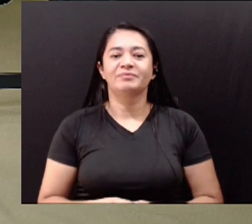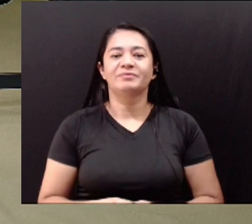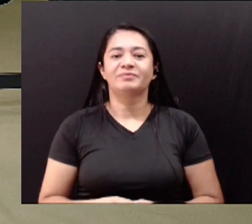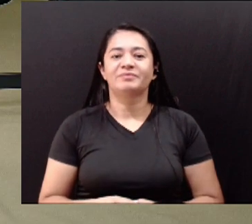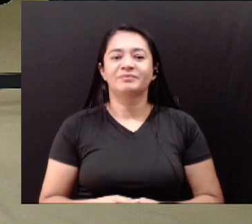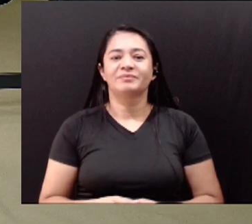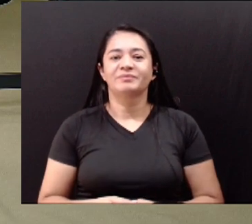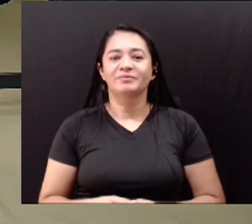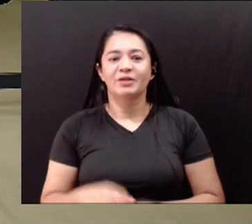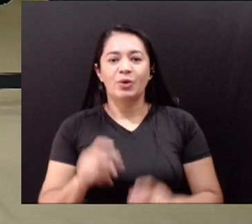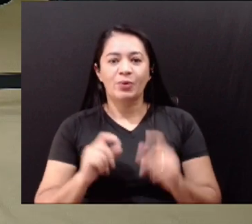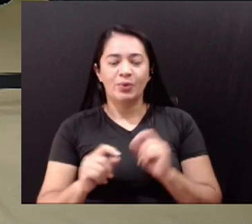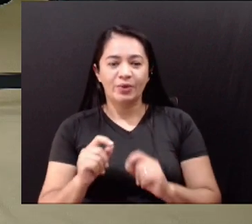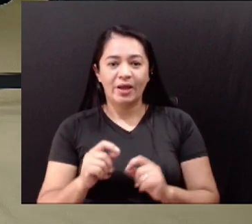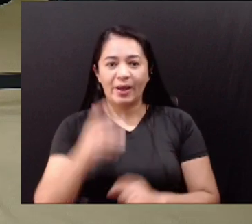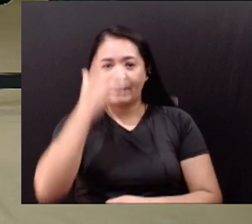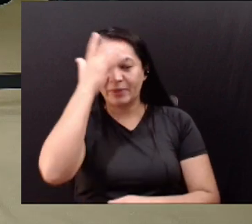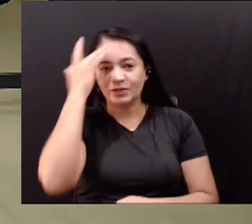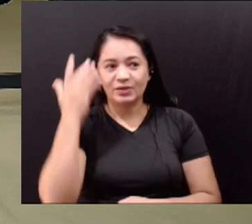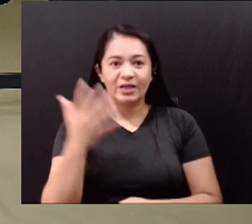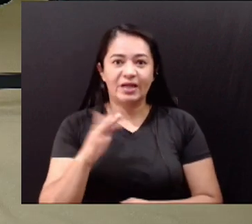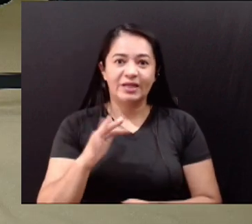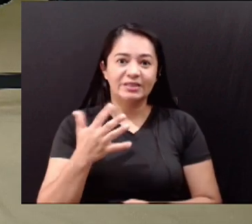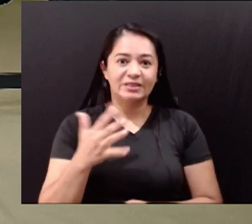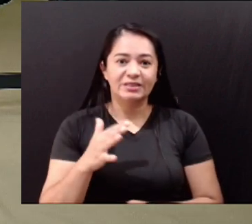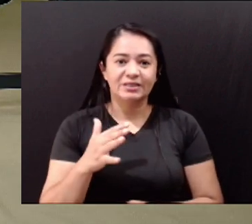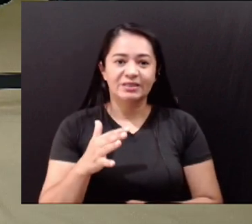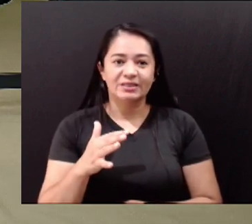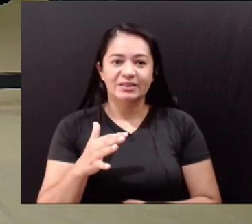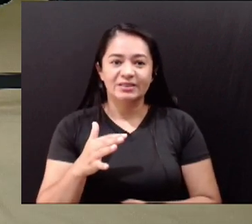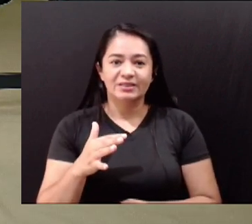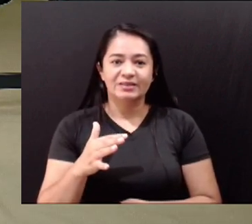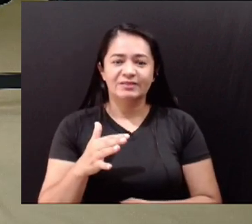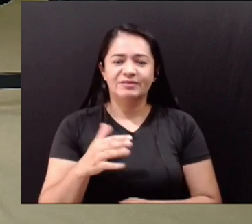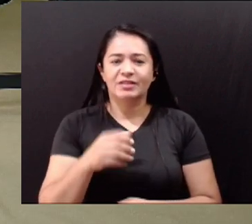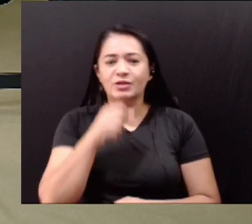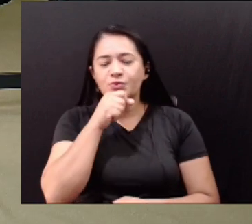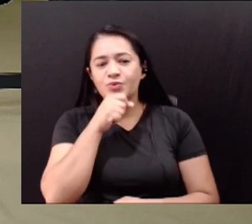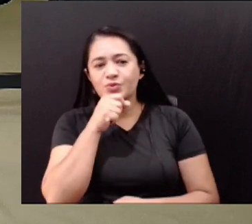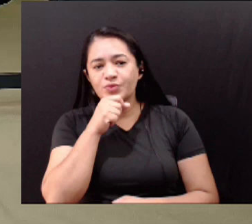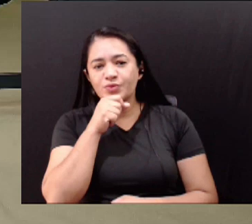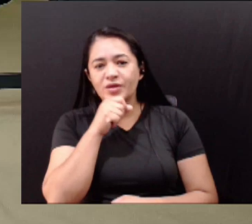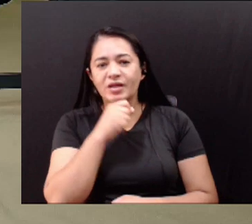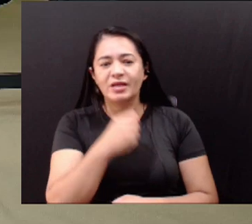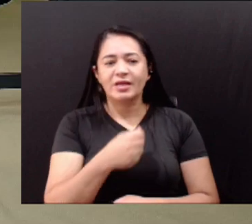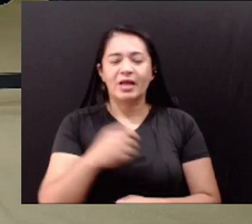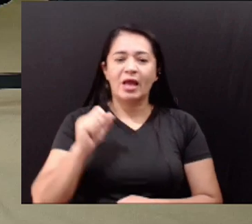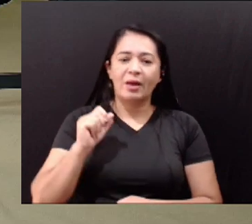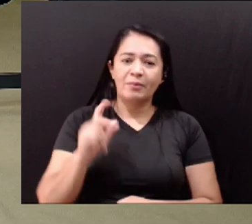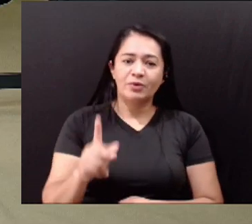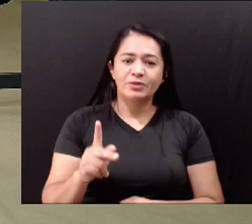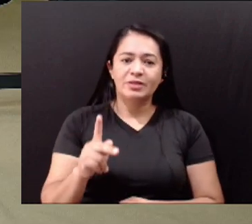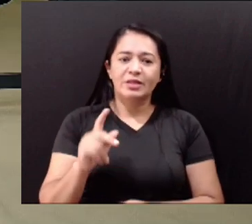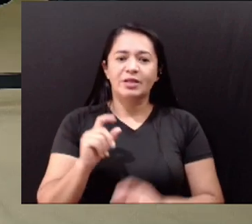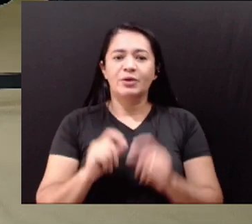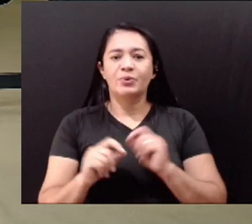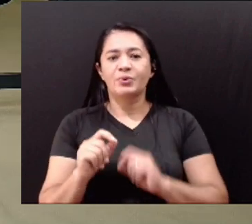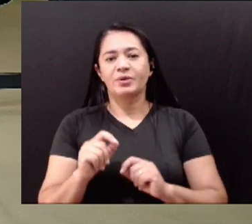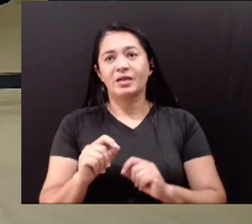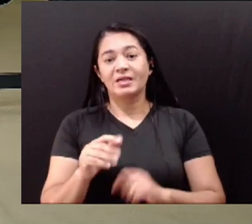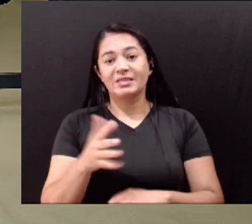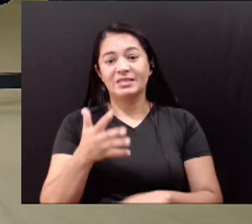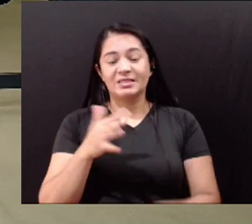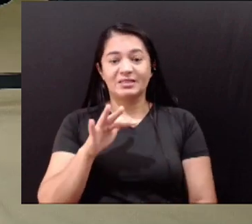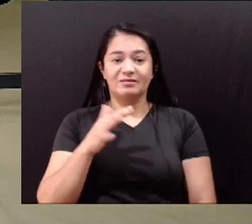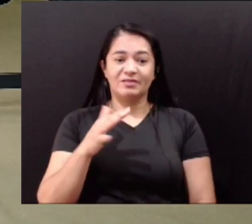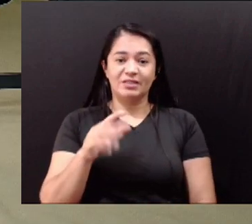que a pessoa, quando ela fica um pouco mais velha, ela se aposenta, ela às vezes prefere ficar